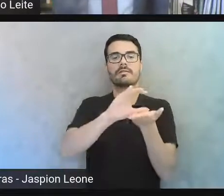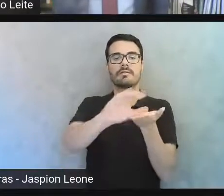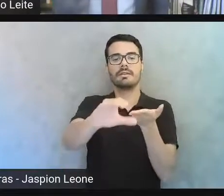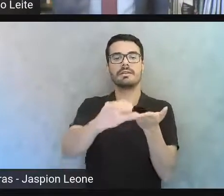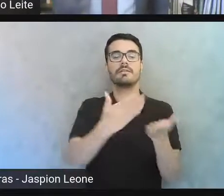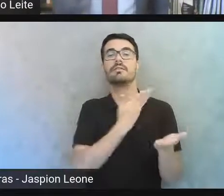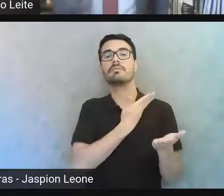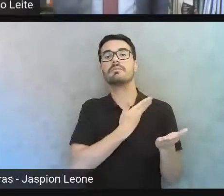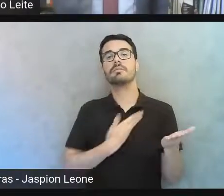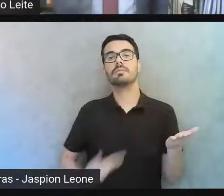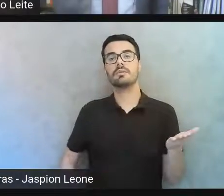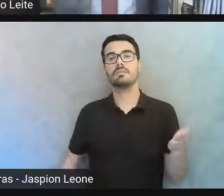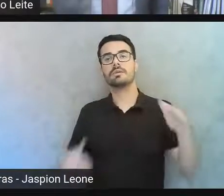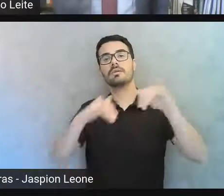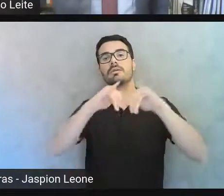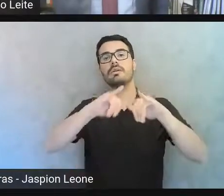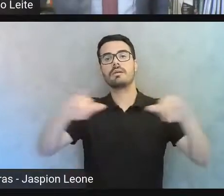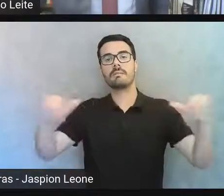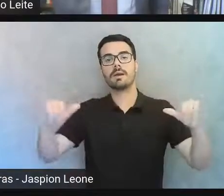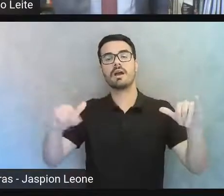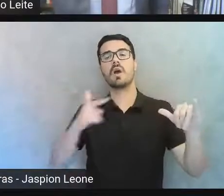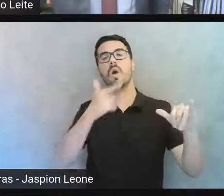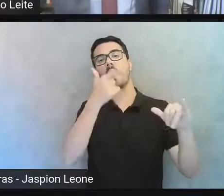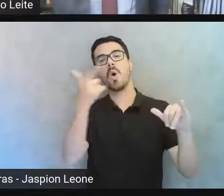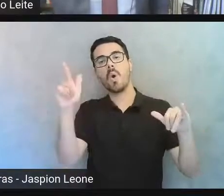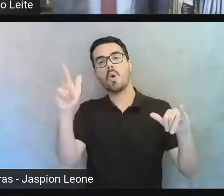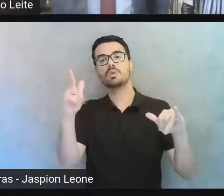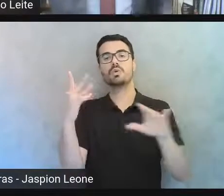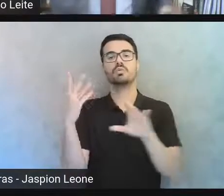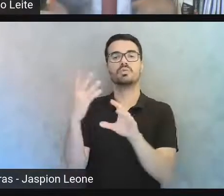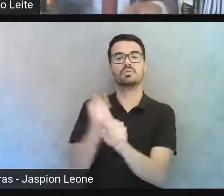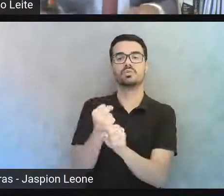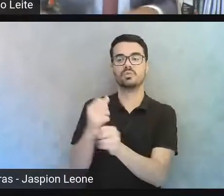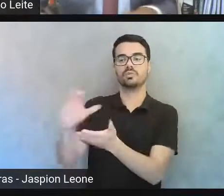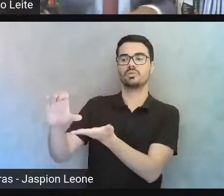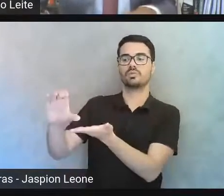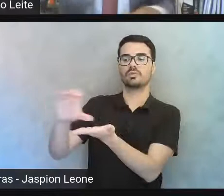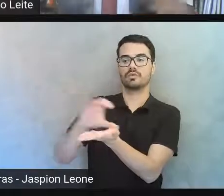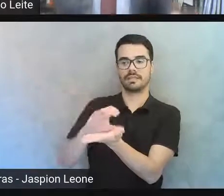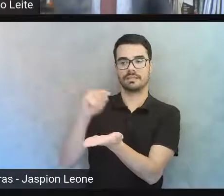campanhas eleitorais, ao lado de outras formas de financiamento,